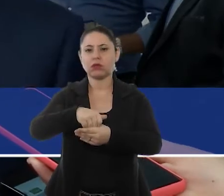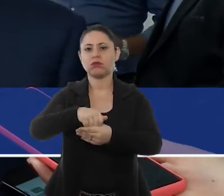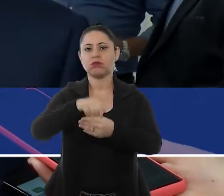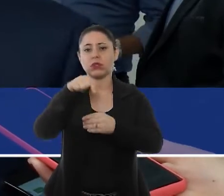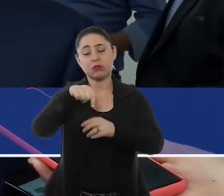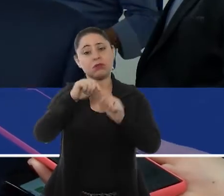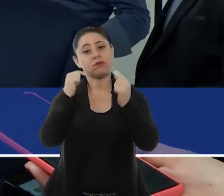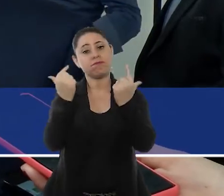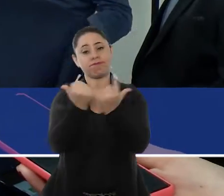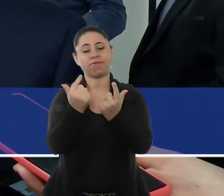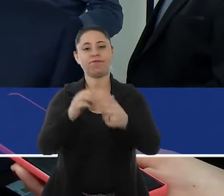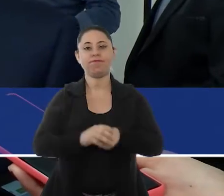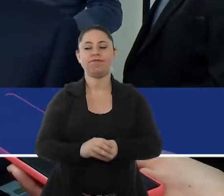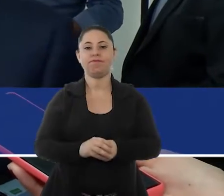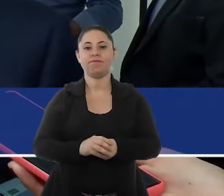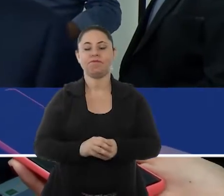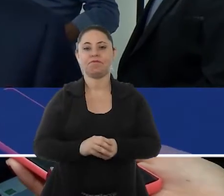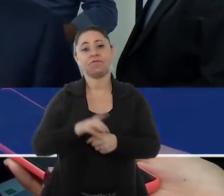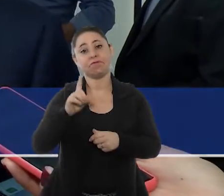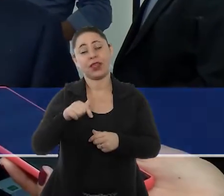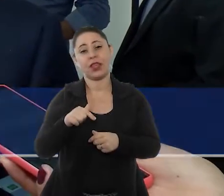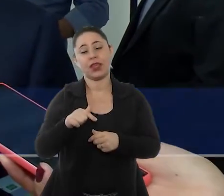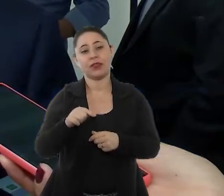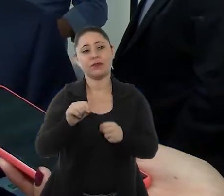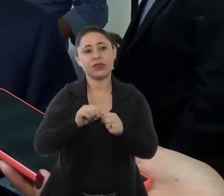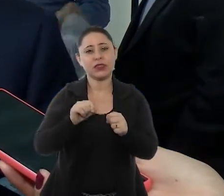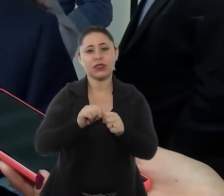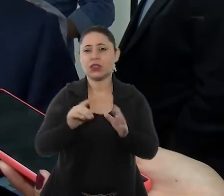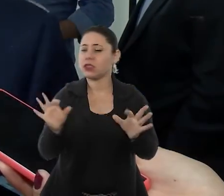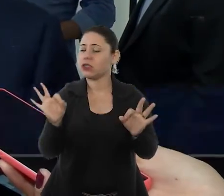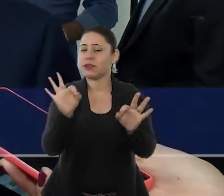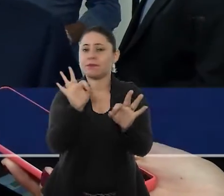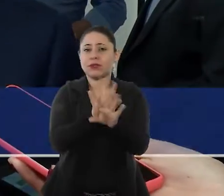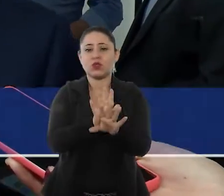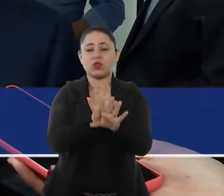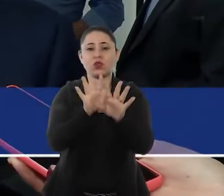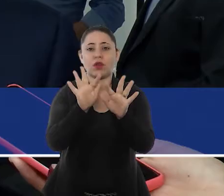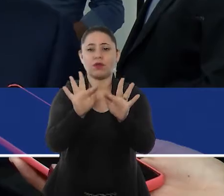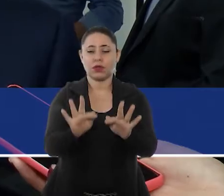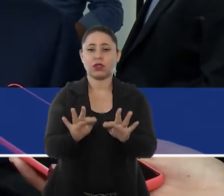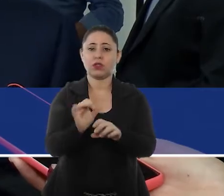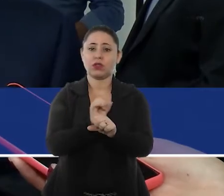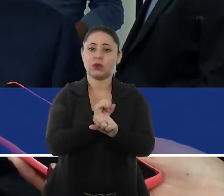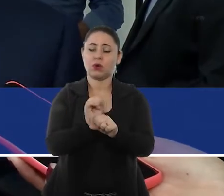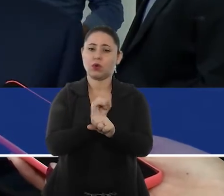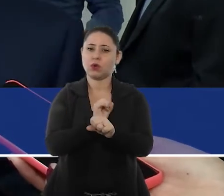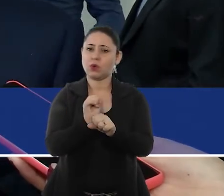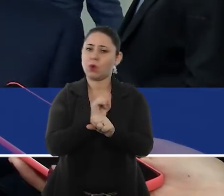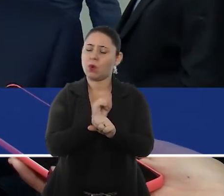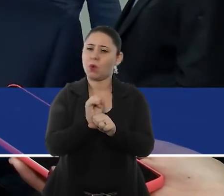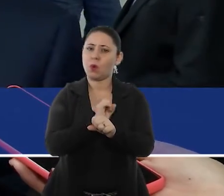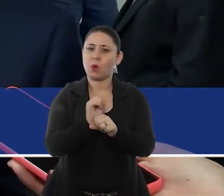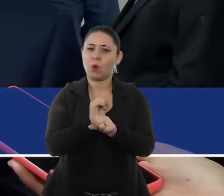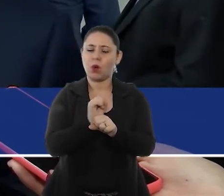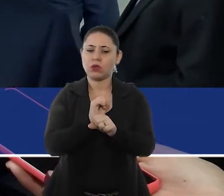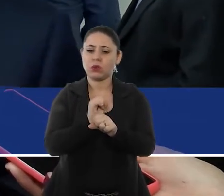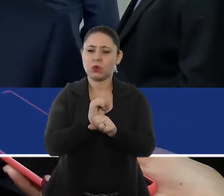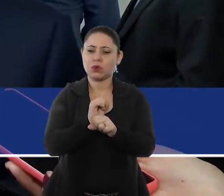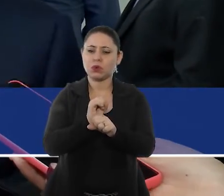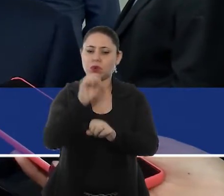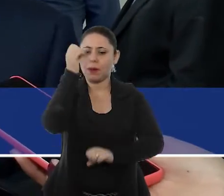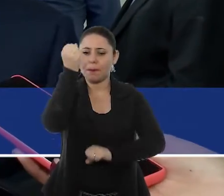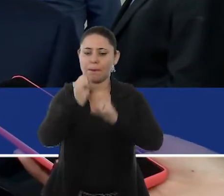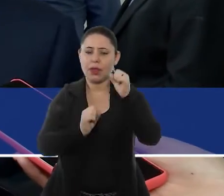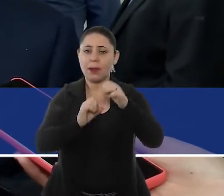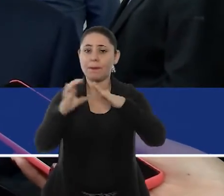aí, inúmeros projetos foram votados aqui pela Assembleia e, de certa forma, chancelando, aí, terminando o ano, com uma